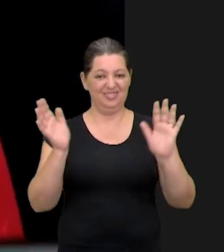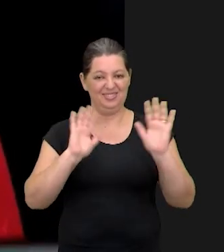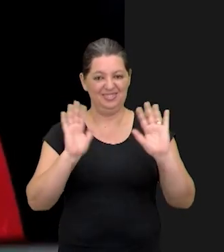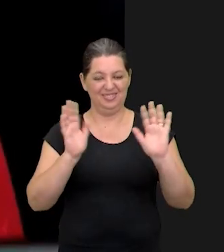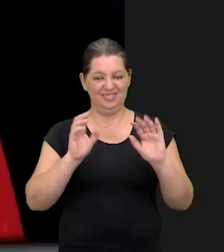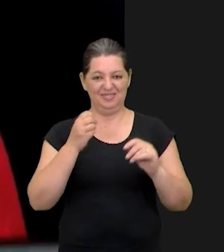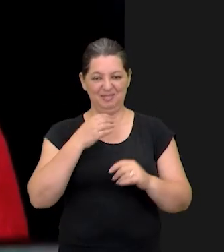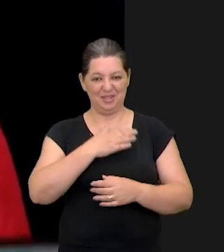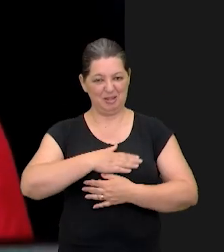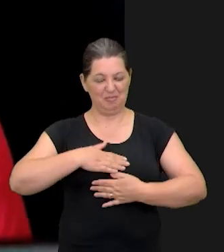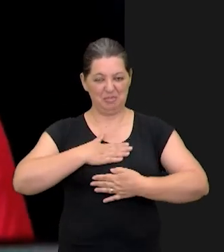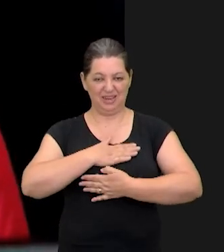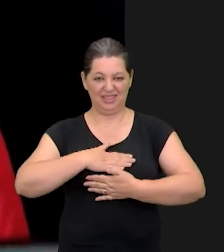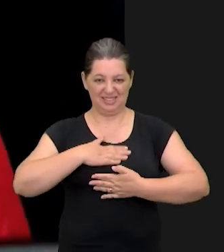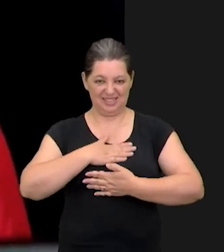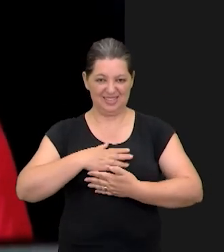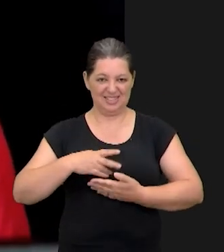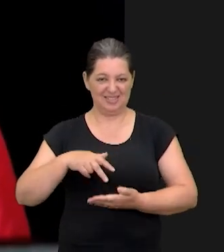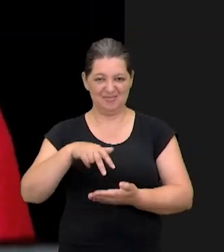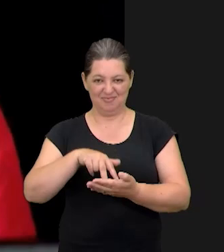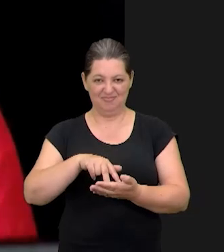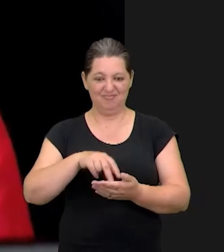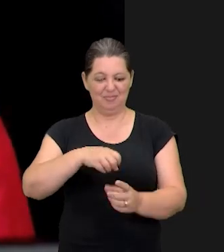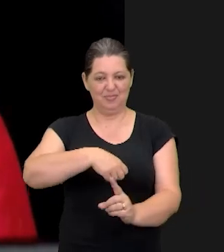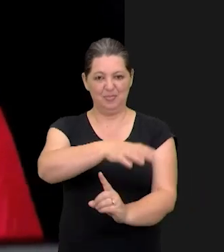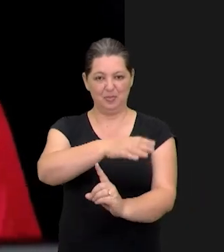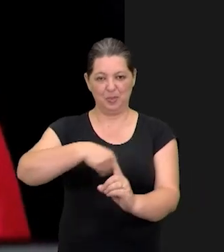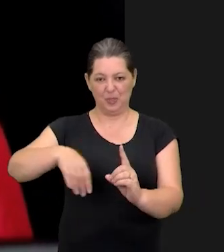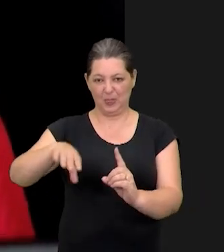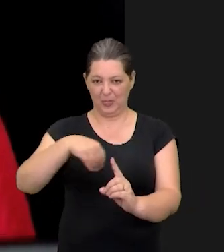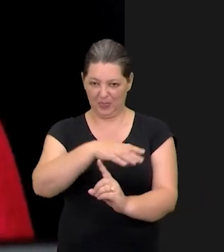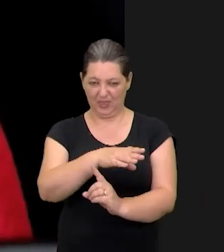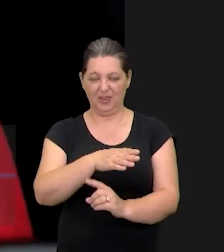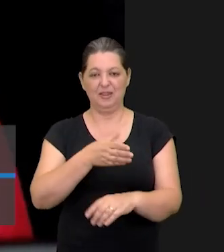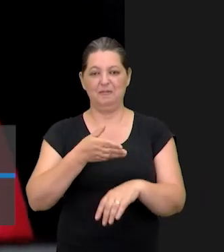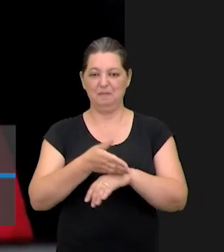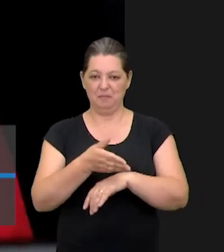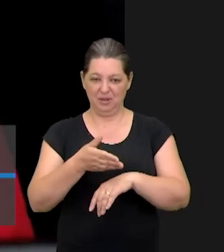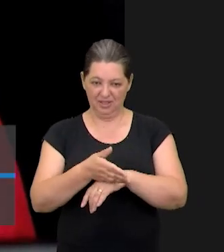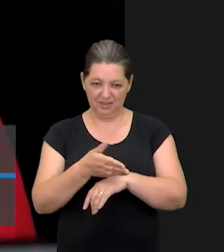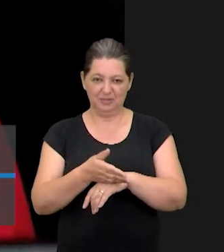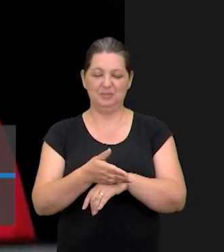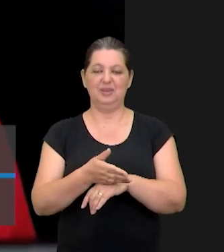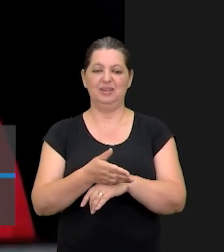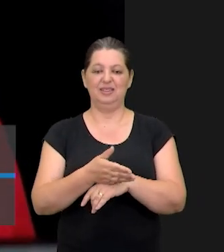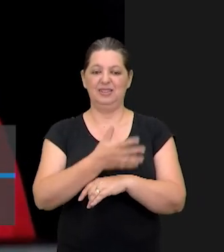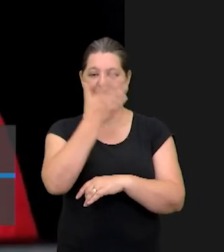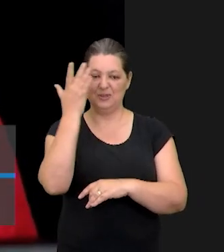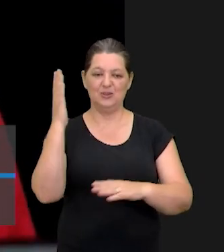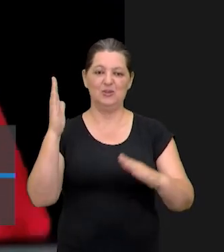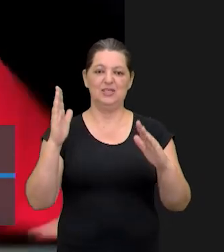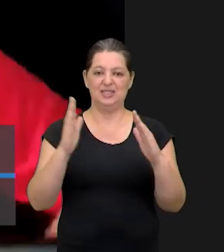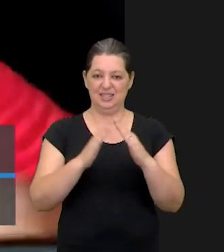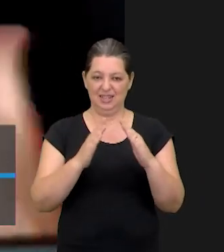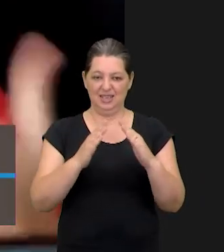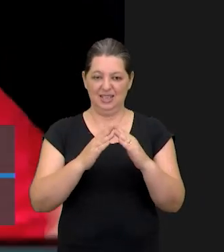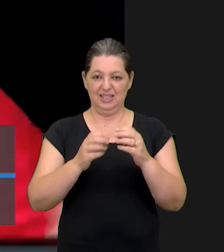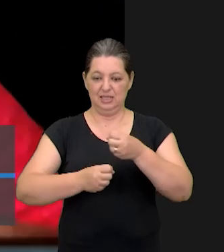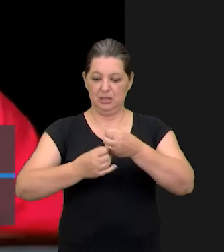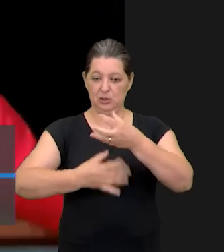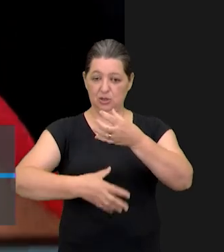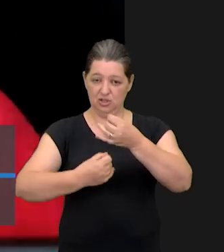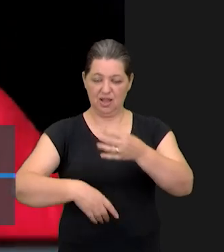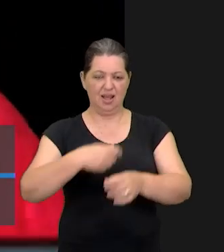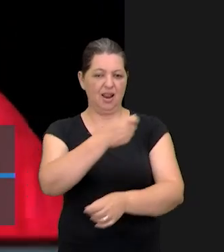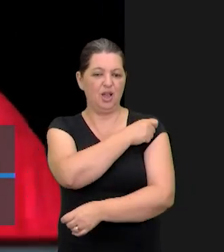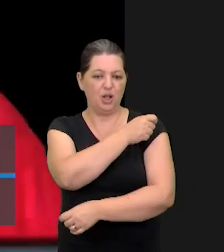Anderson, é um prazer estar aqui para fazer essa moderação, participar aí com o pessoal de casa, no chat, com os